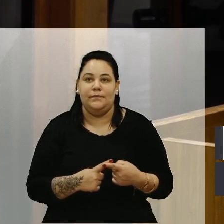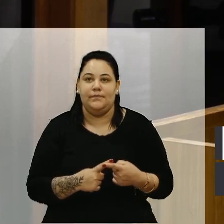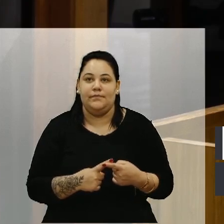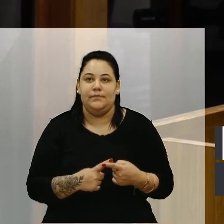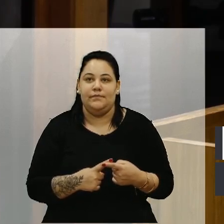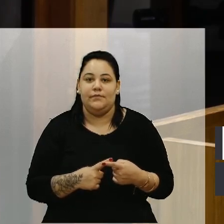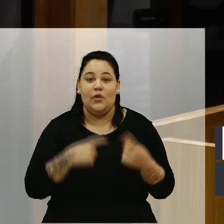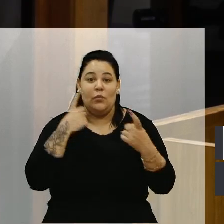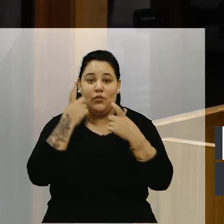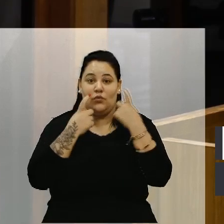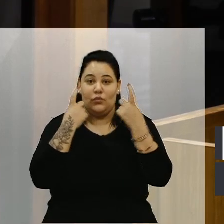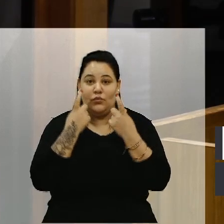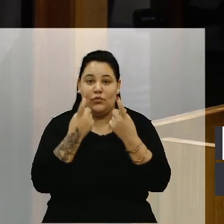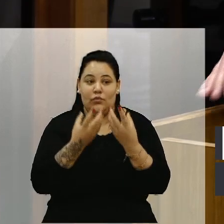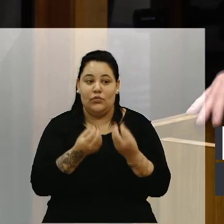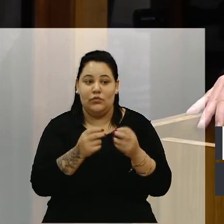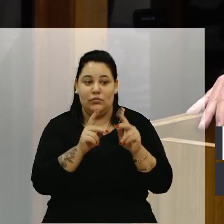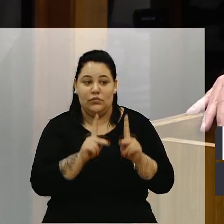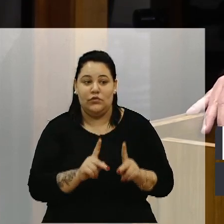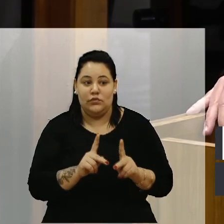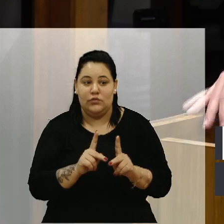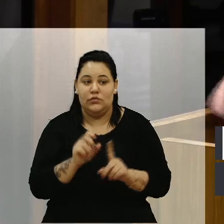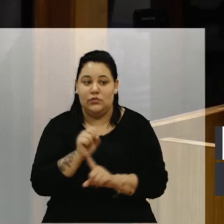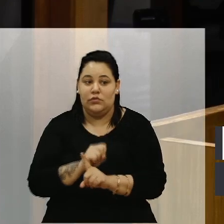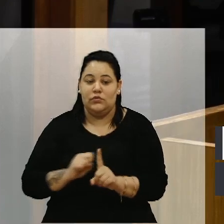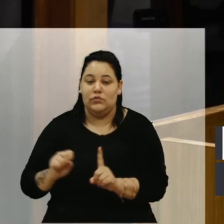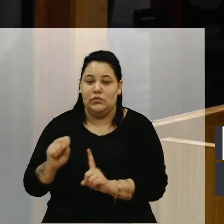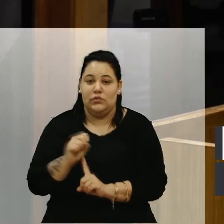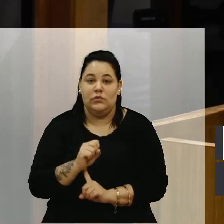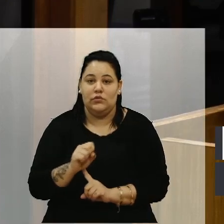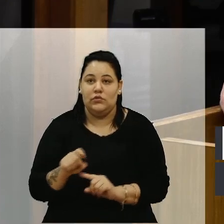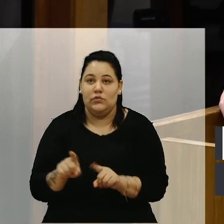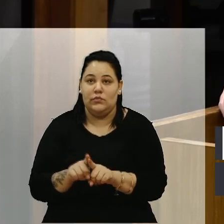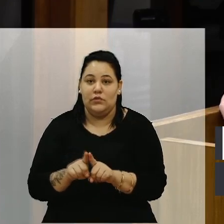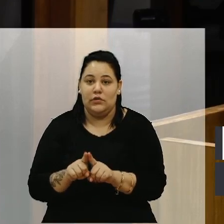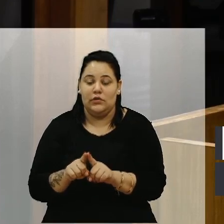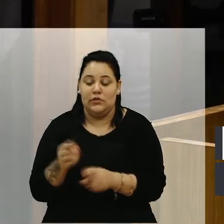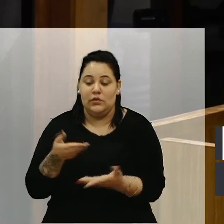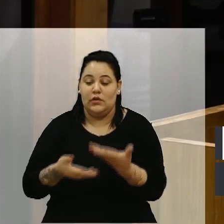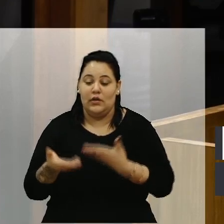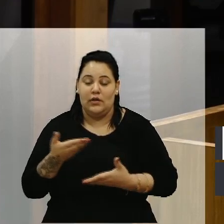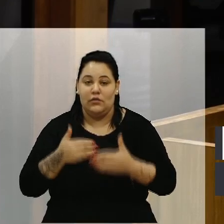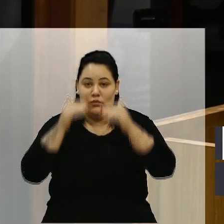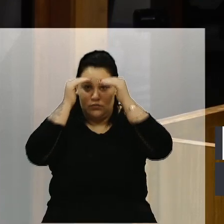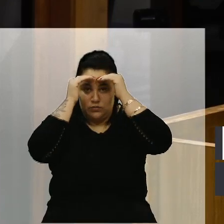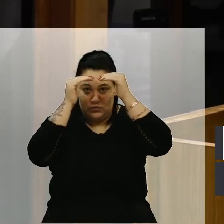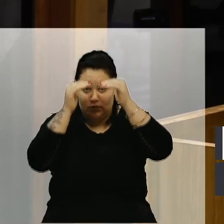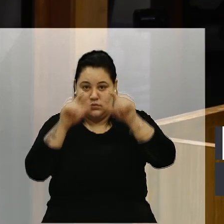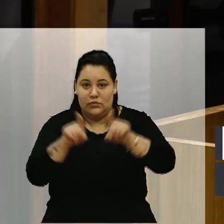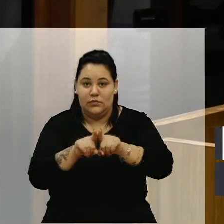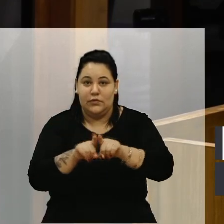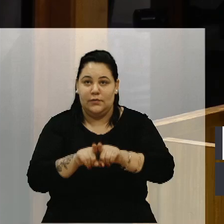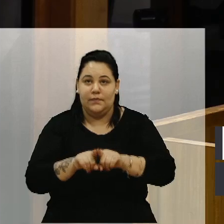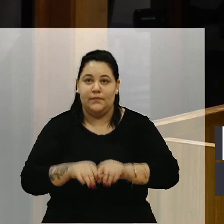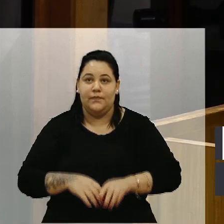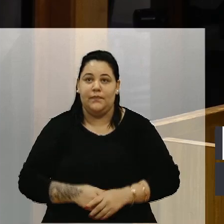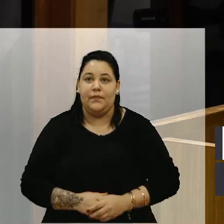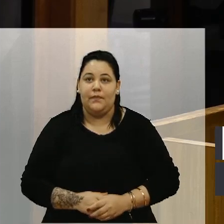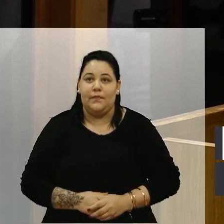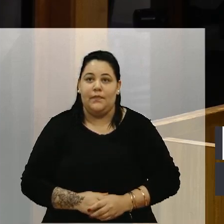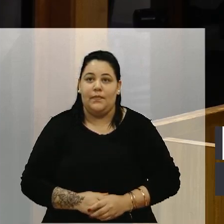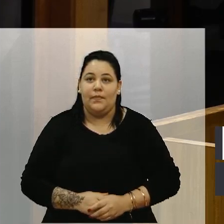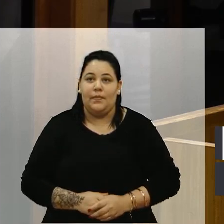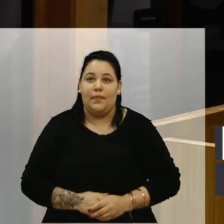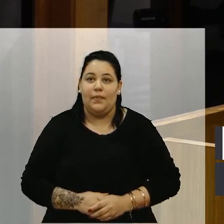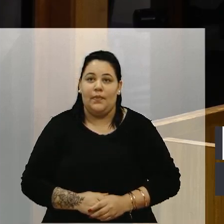da sociedade, enfim, e eles devem ser tratados com o devido respeito. E em que pese, às